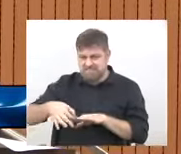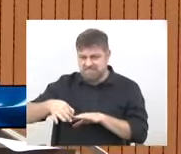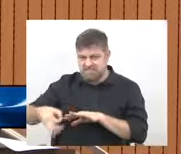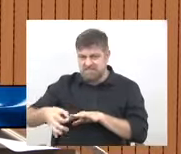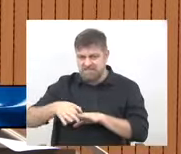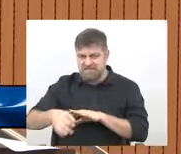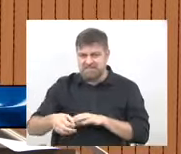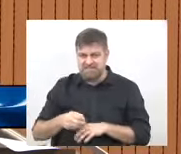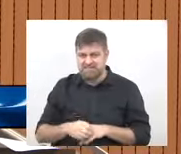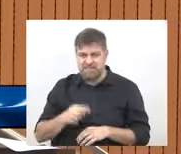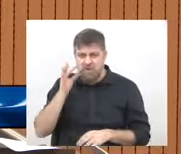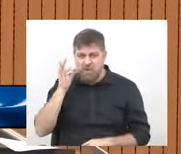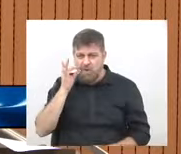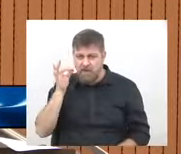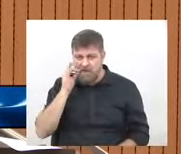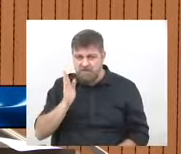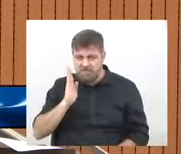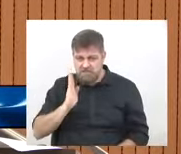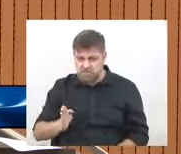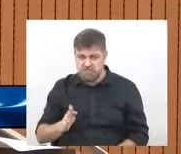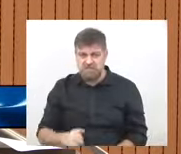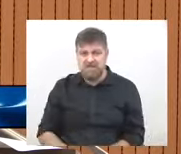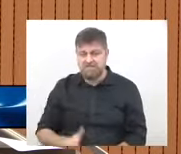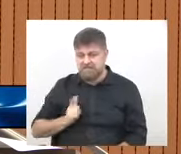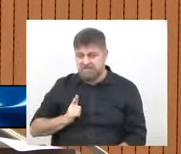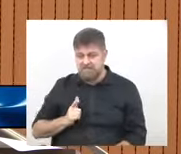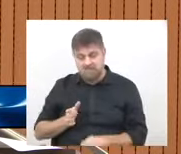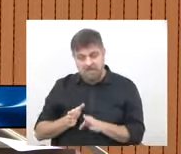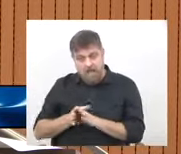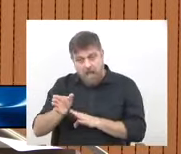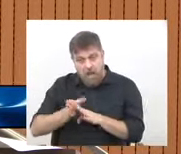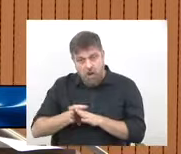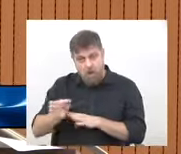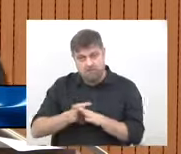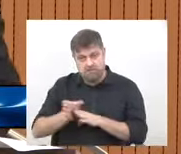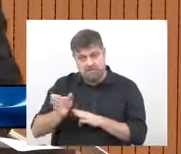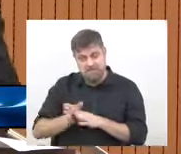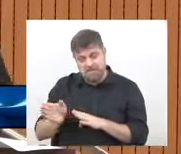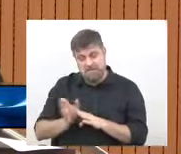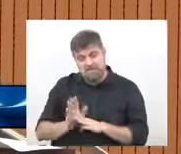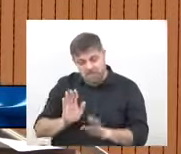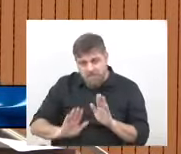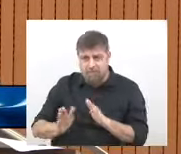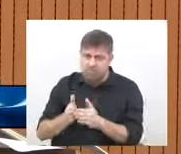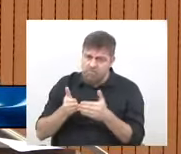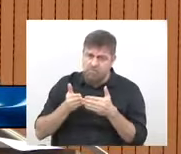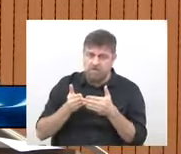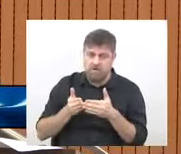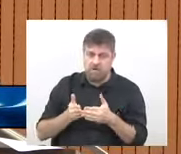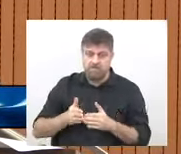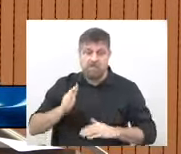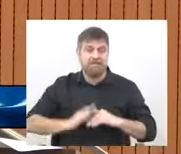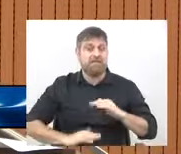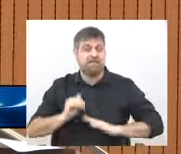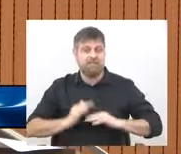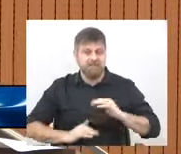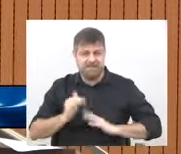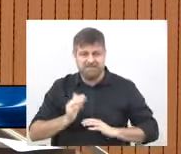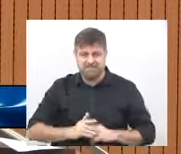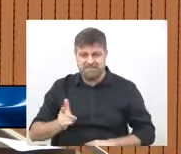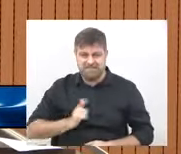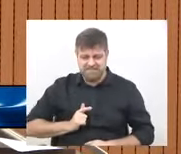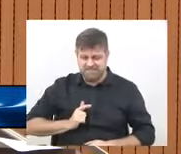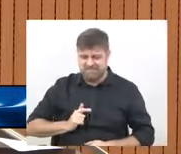desde 2008, mas apenas recomendava que não fosse feita. E, na prática, todas